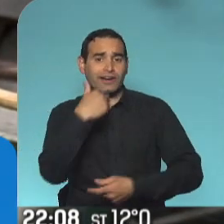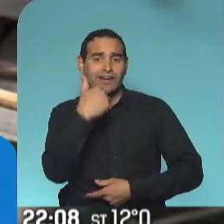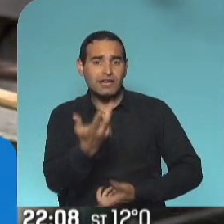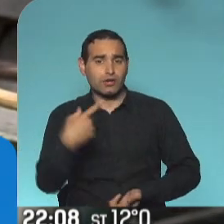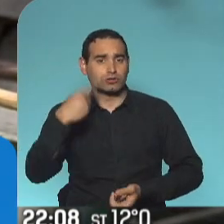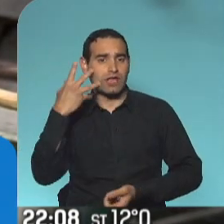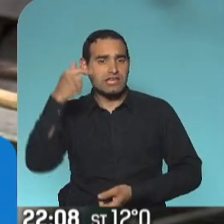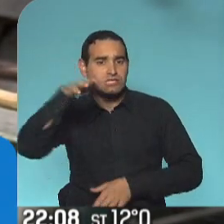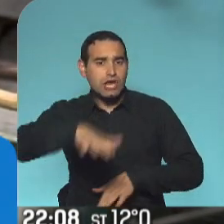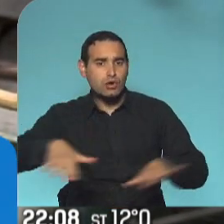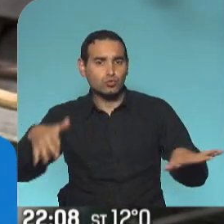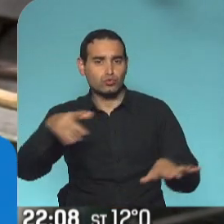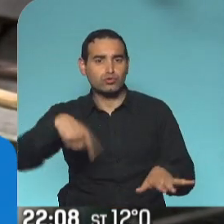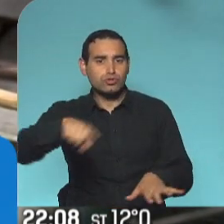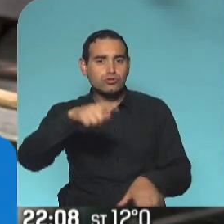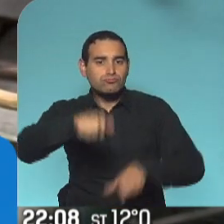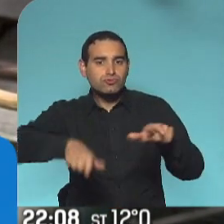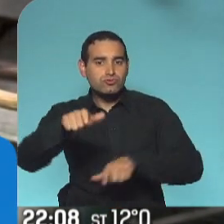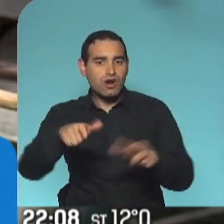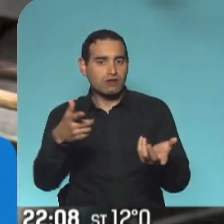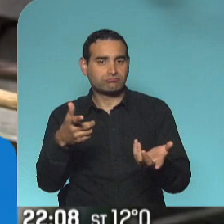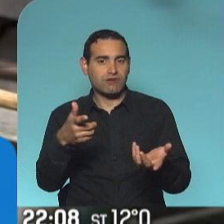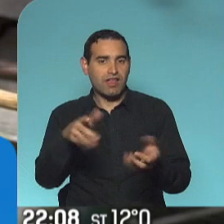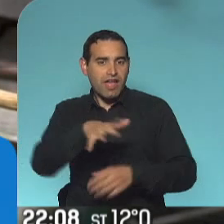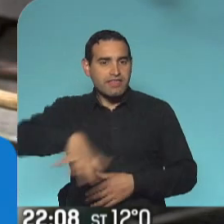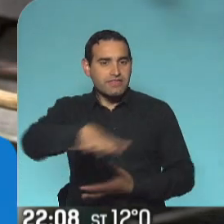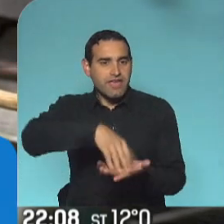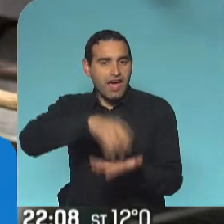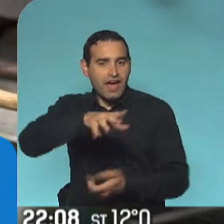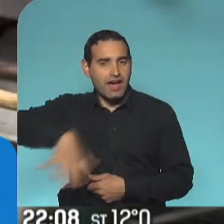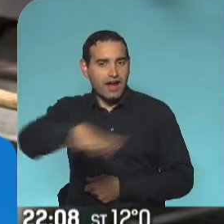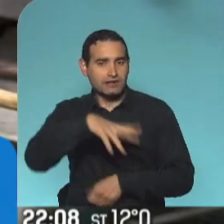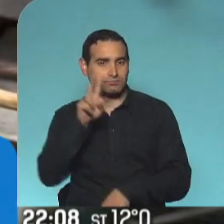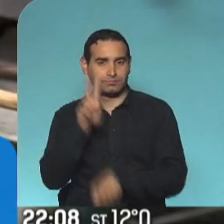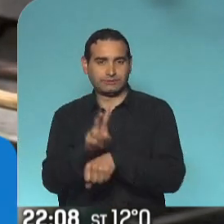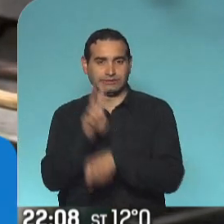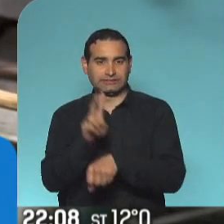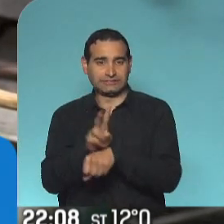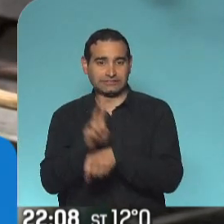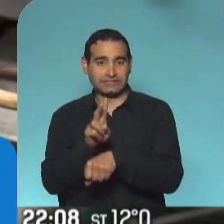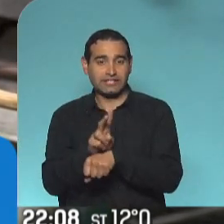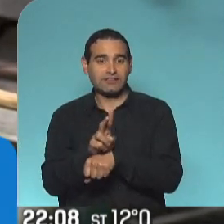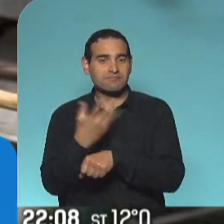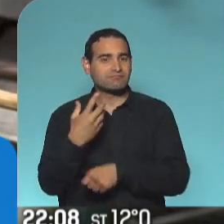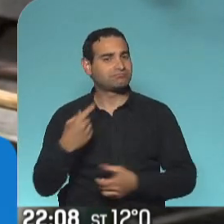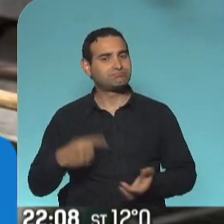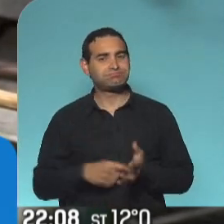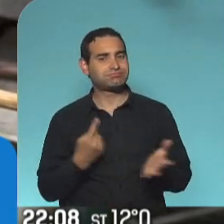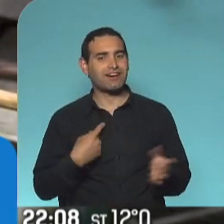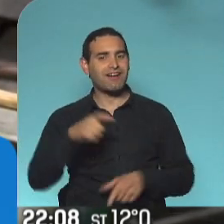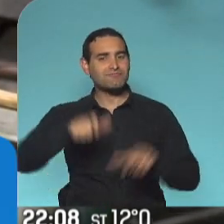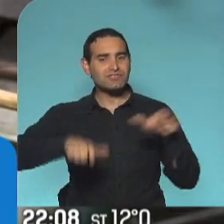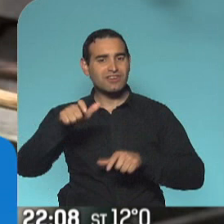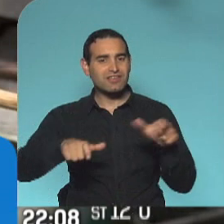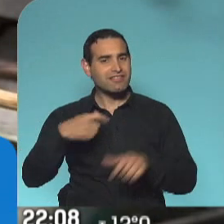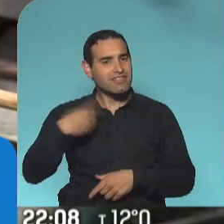filhos, dos nossos netos, porque a gente tem hoje uma terra tão bem preservada, mas